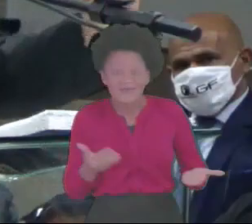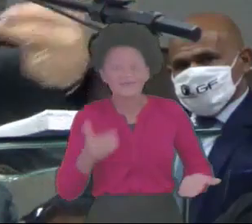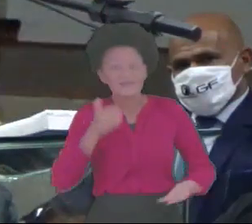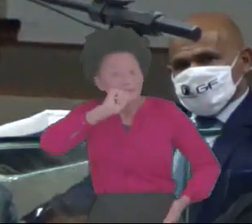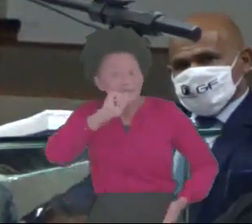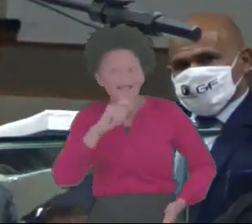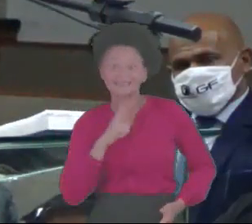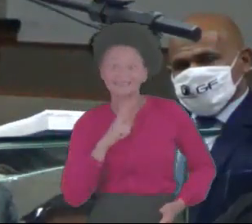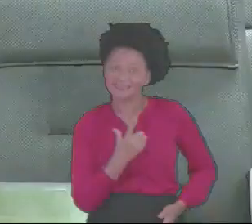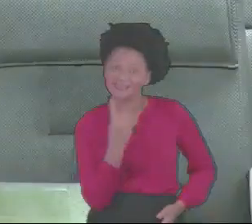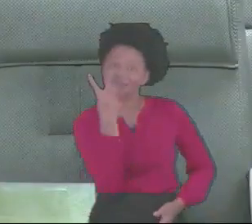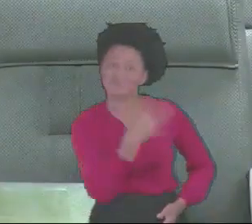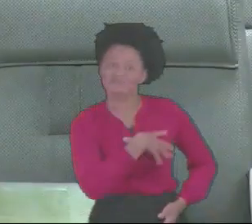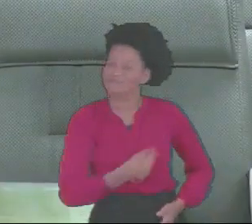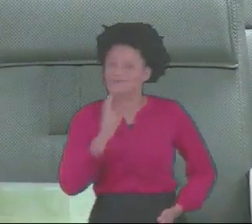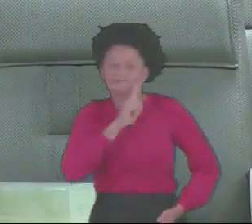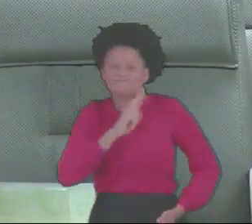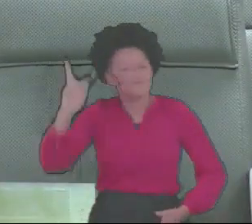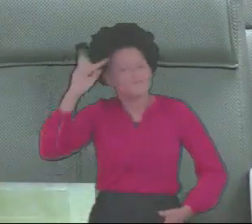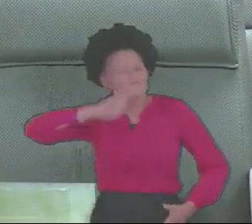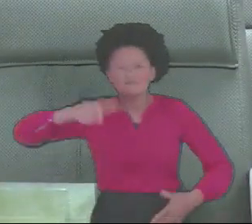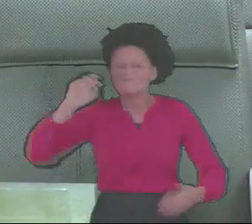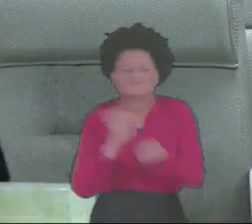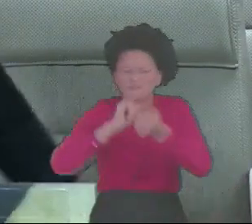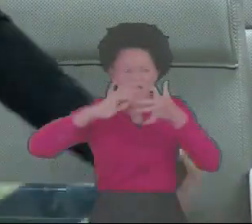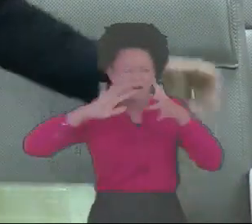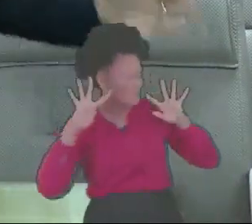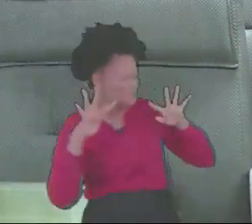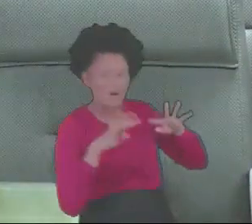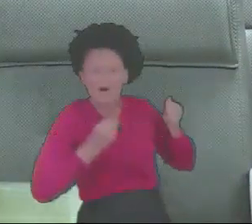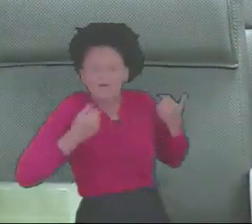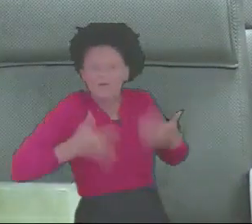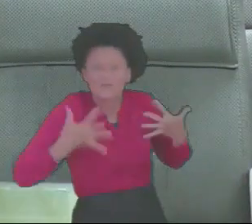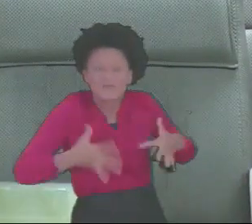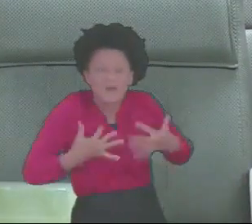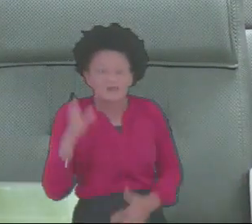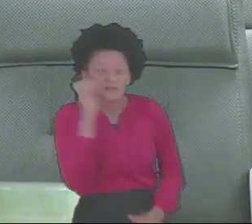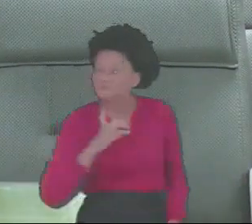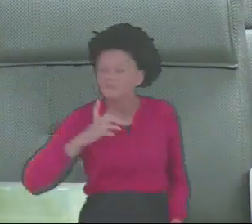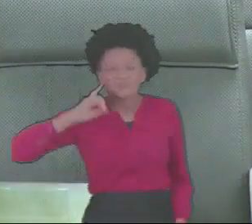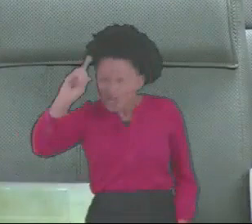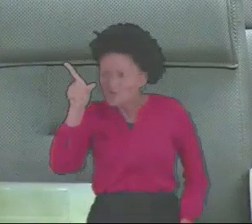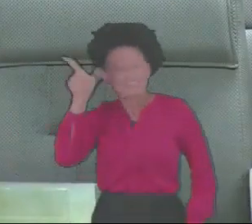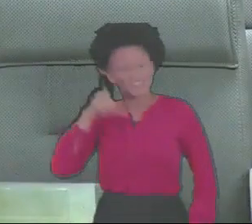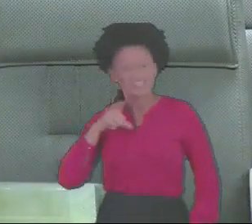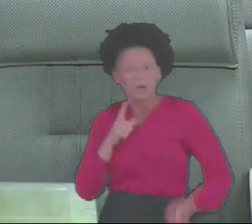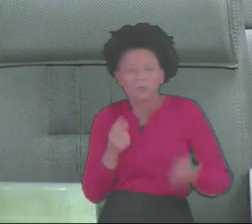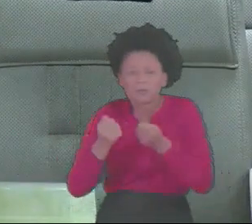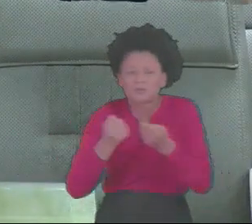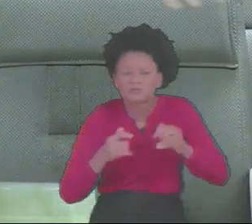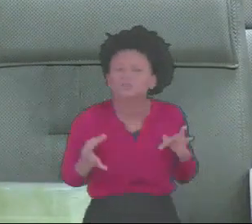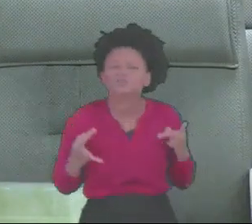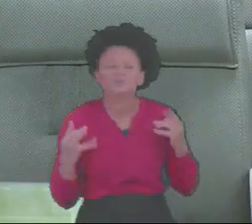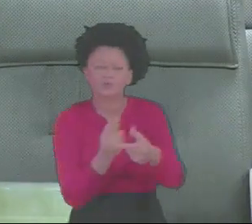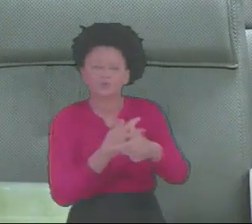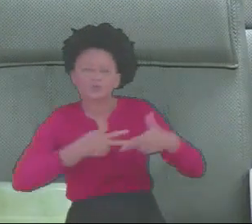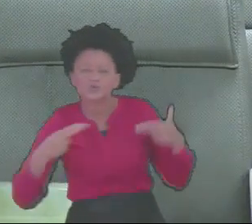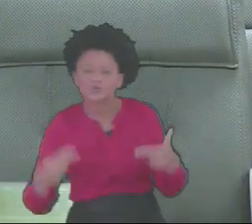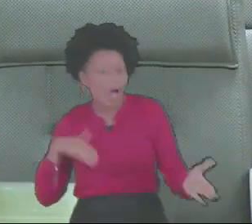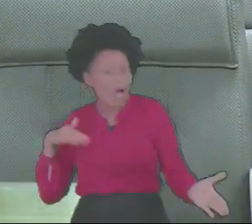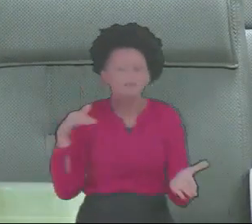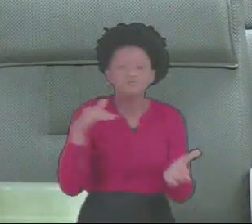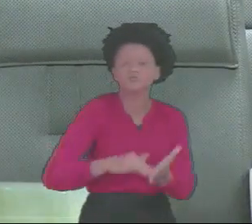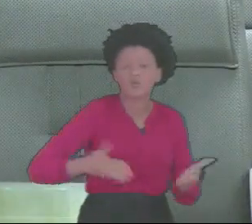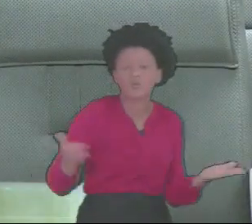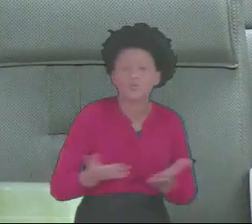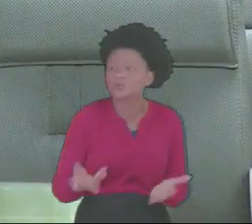duas crianças e o nome do senhor foi glorificado Deus é aquele que controla todas as coisas que até